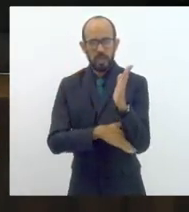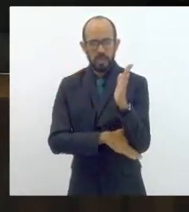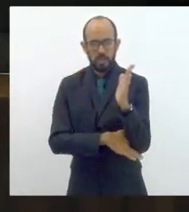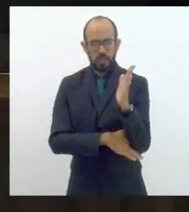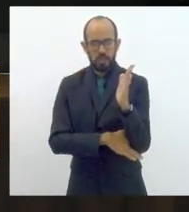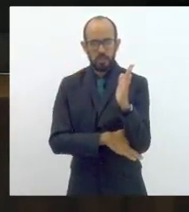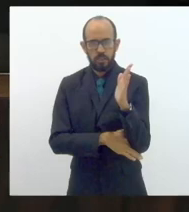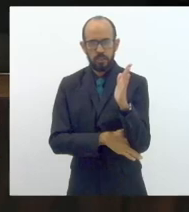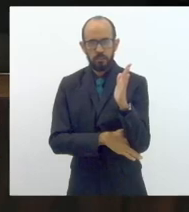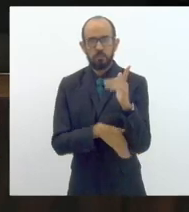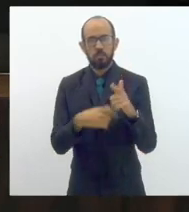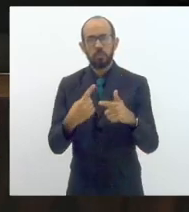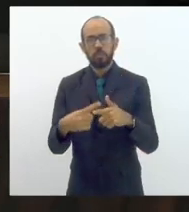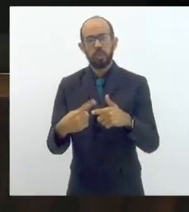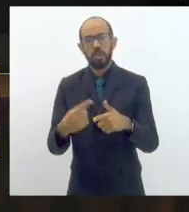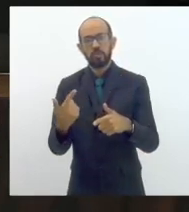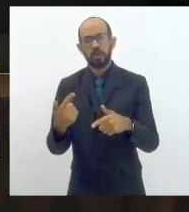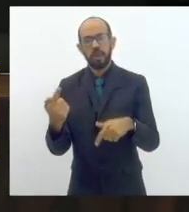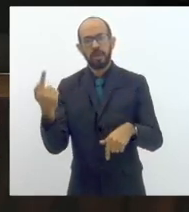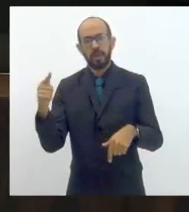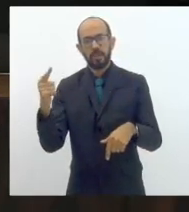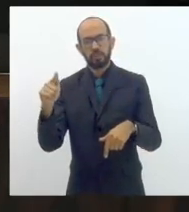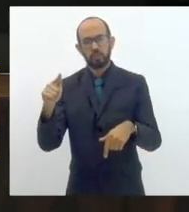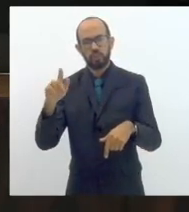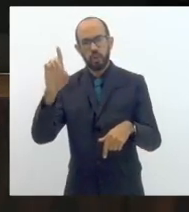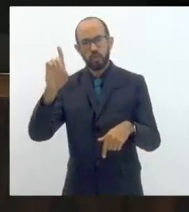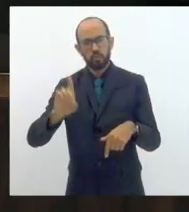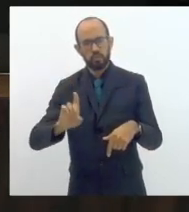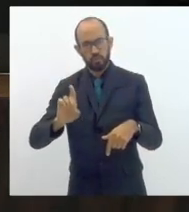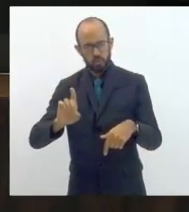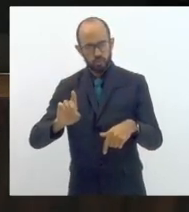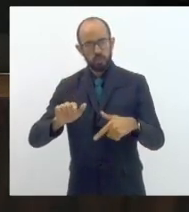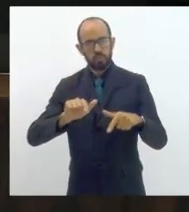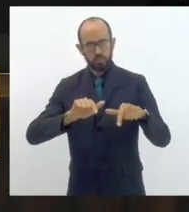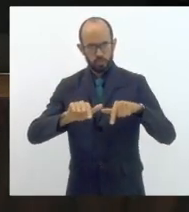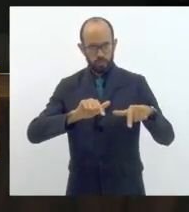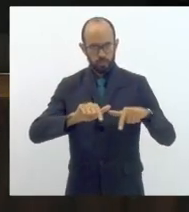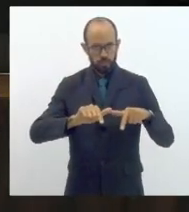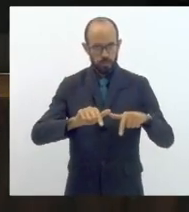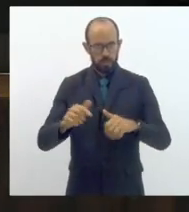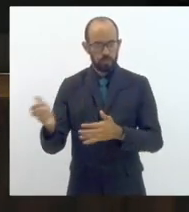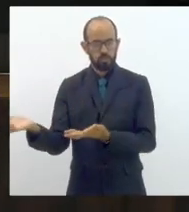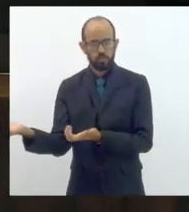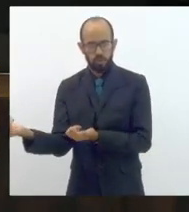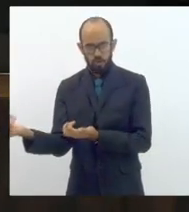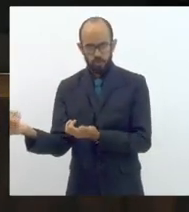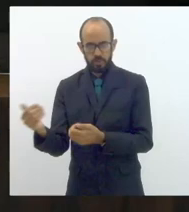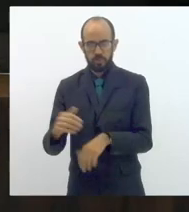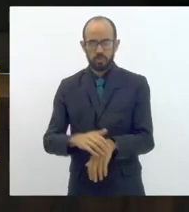vezes, garantia dos direitos dos trabalhadores e da sua juventude. Então,